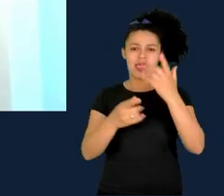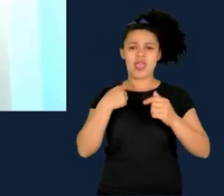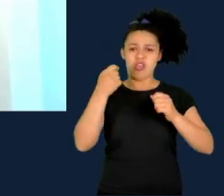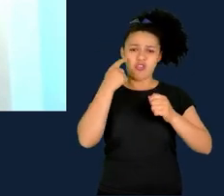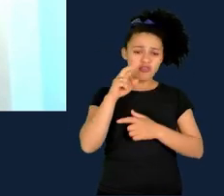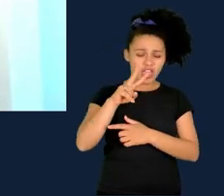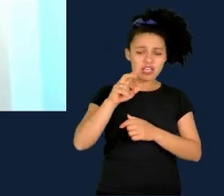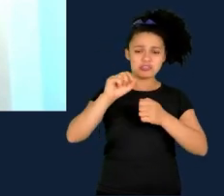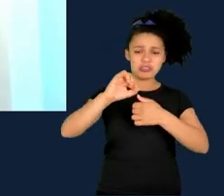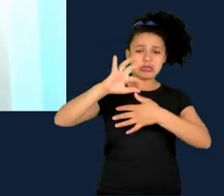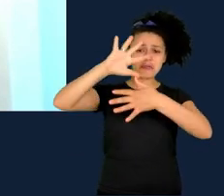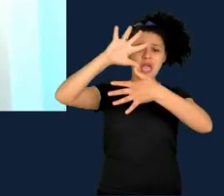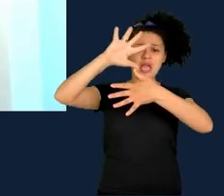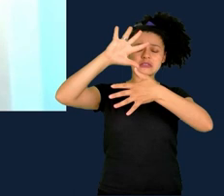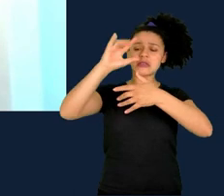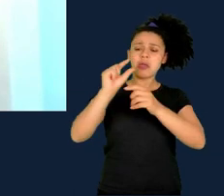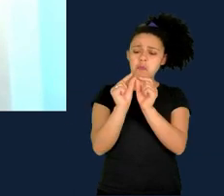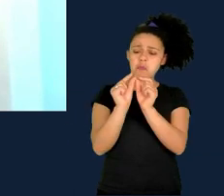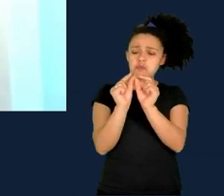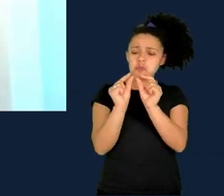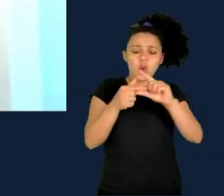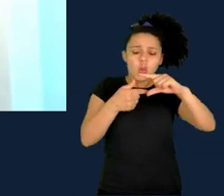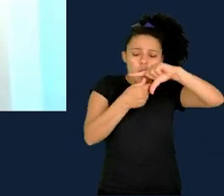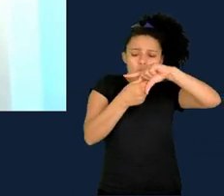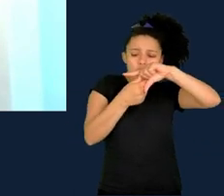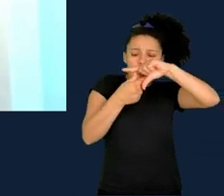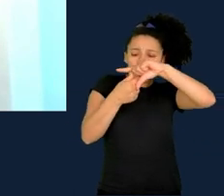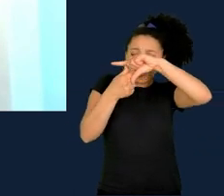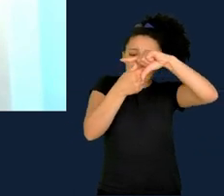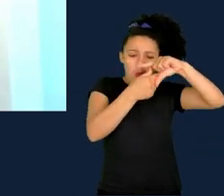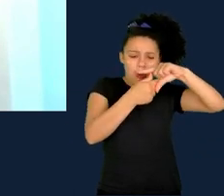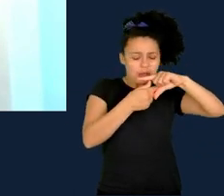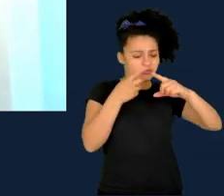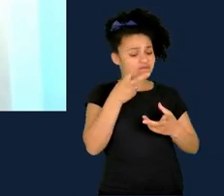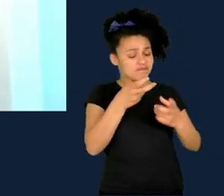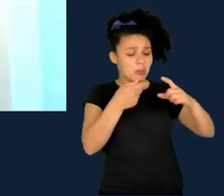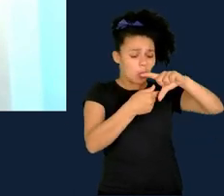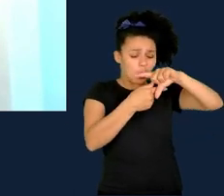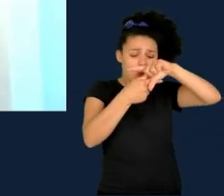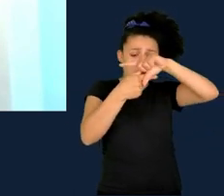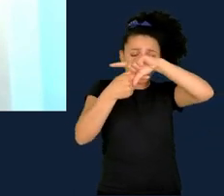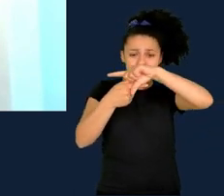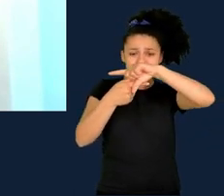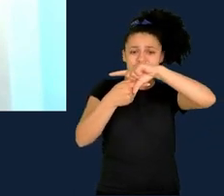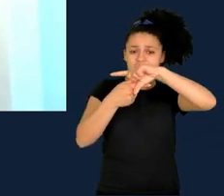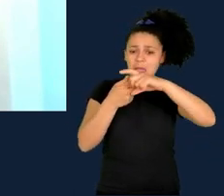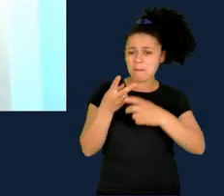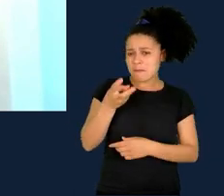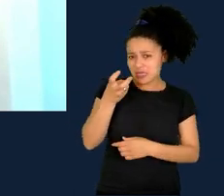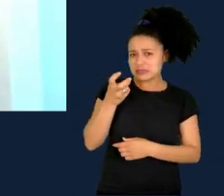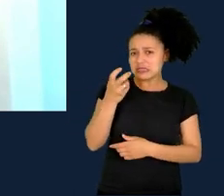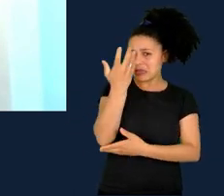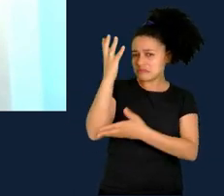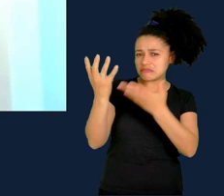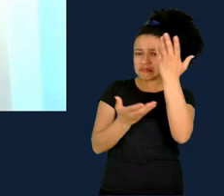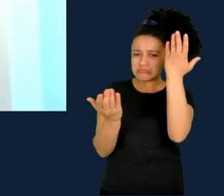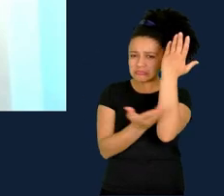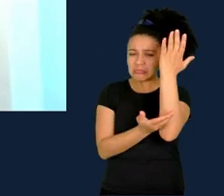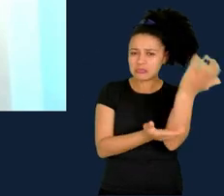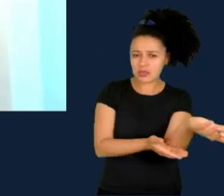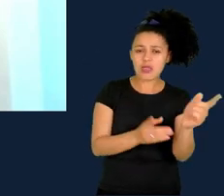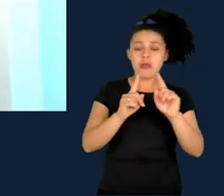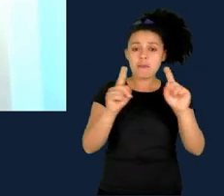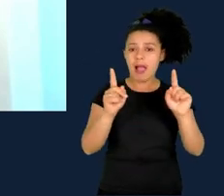pequenos quadradinhos que representam grandes extensões, na verdade. E ela pede algumas dicas. Tem